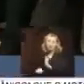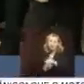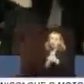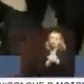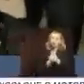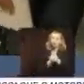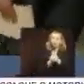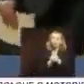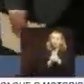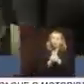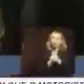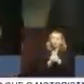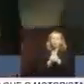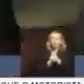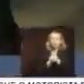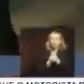fora.